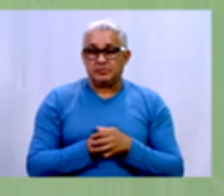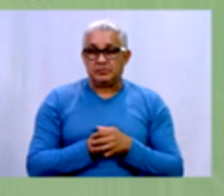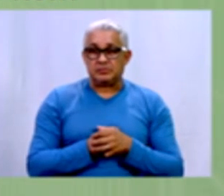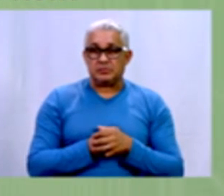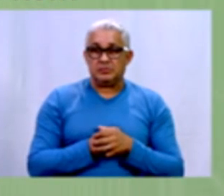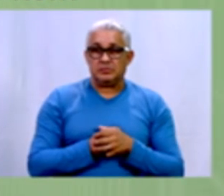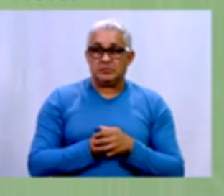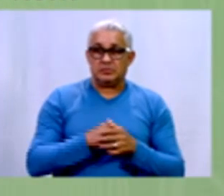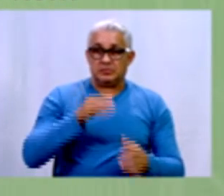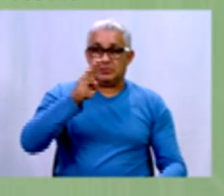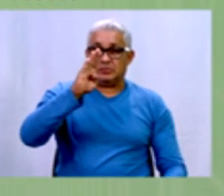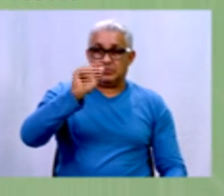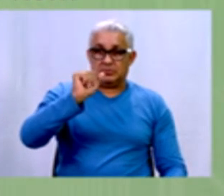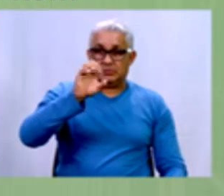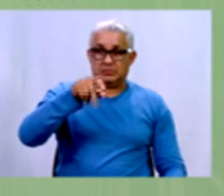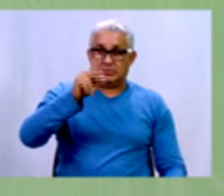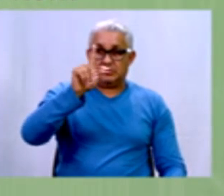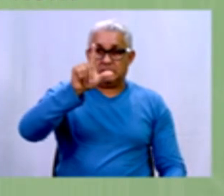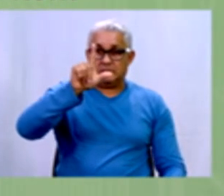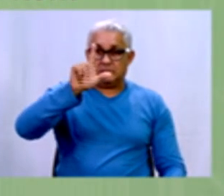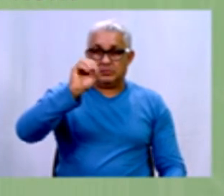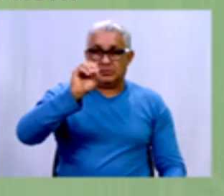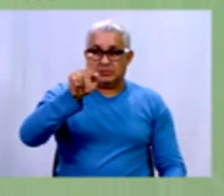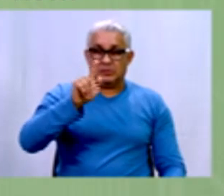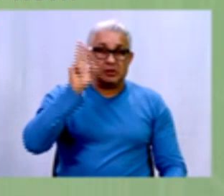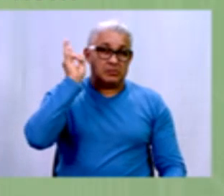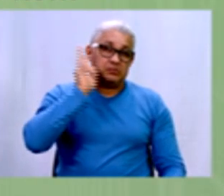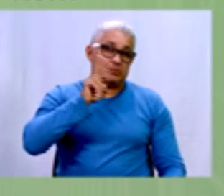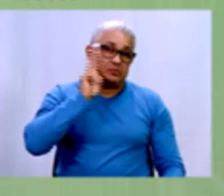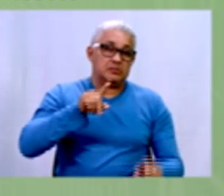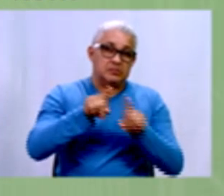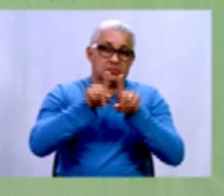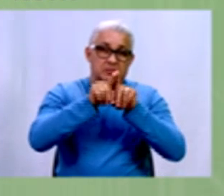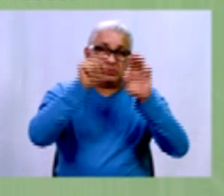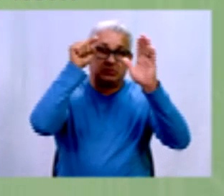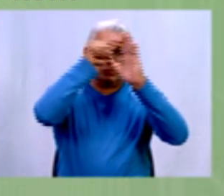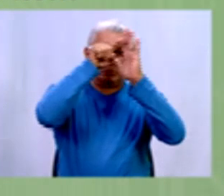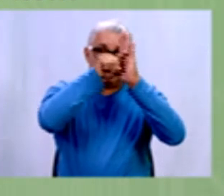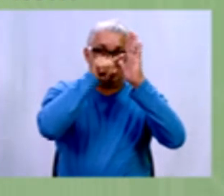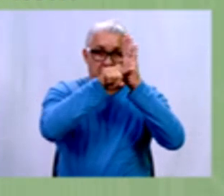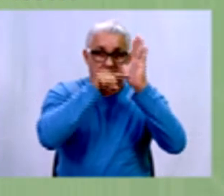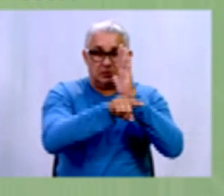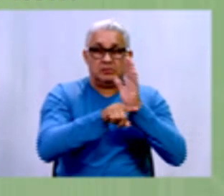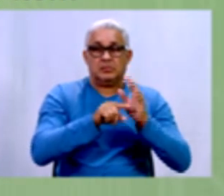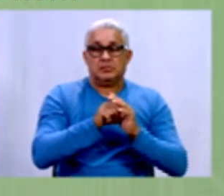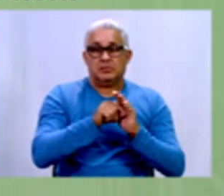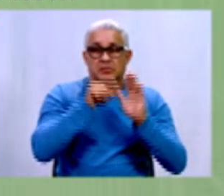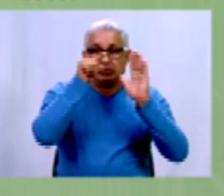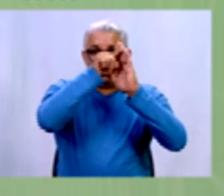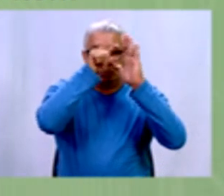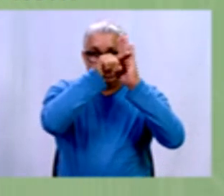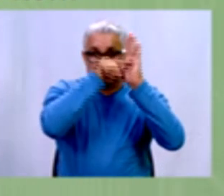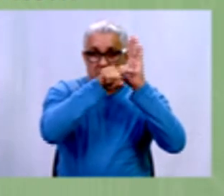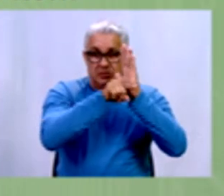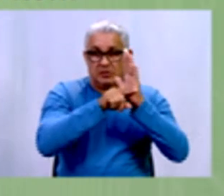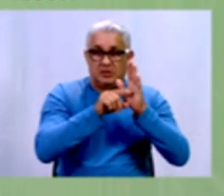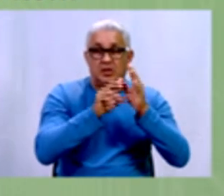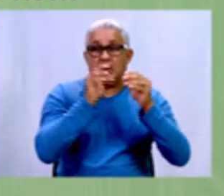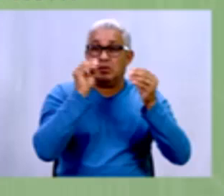Product Backlog são as histórias ou os requisitos ainda sem um